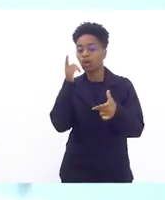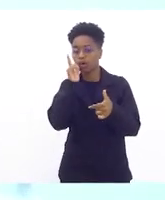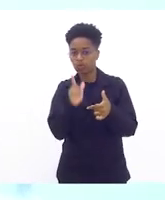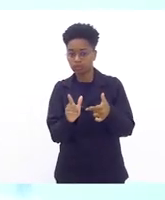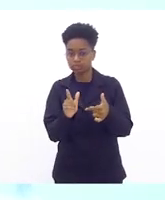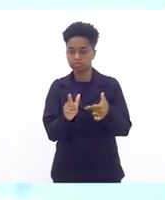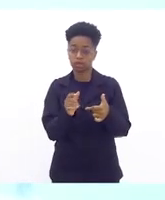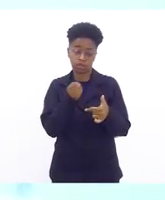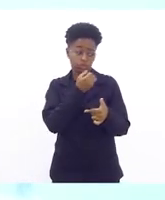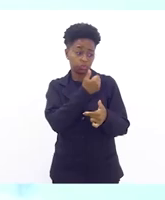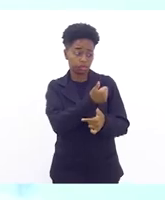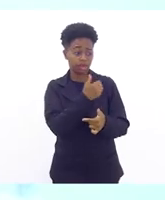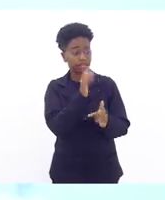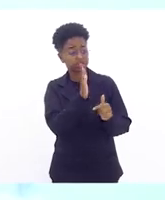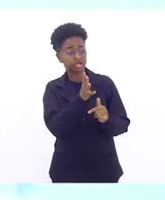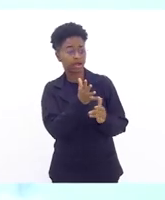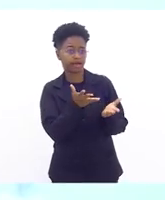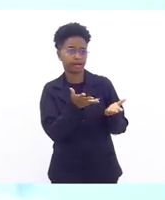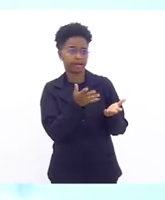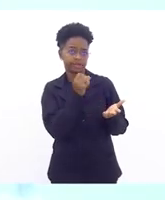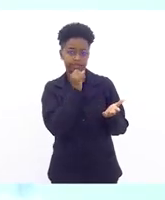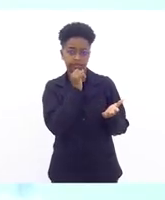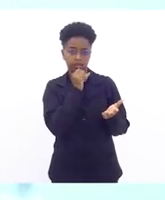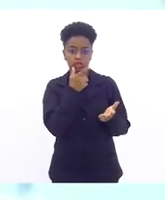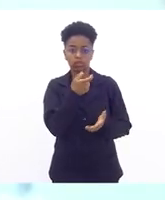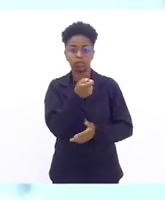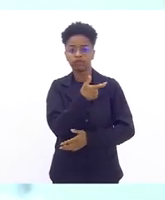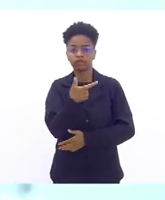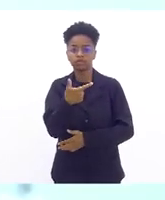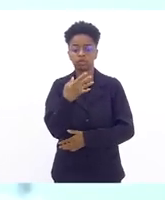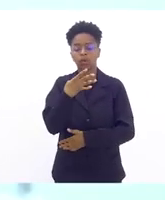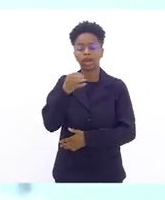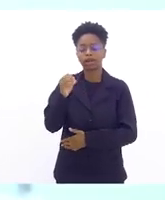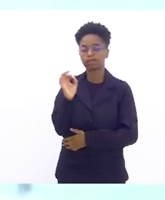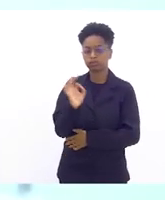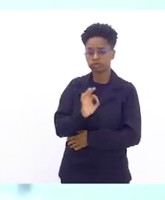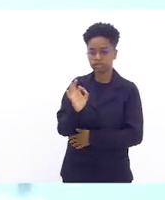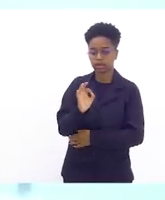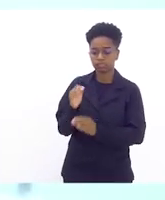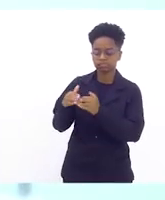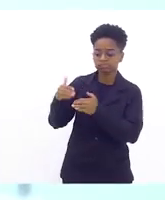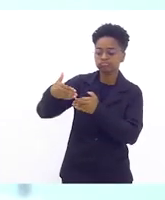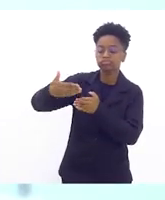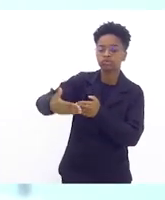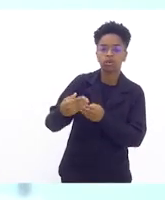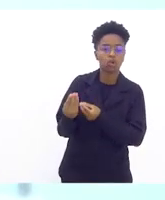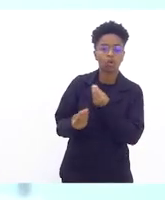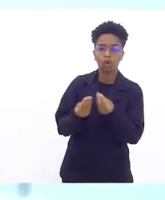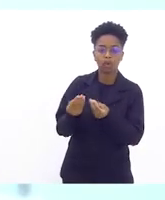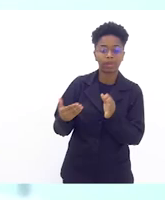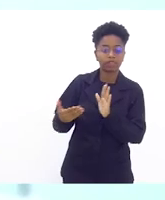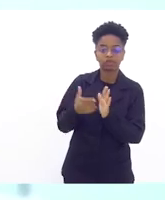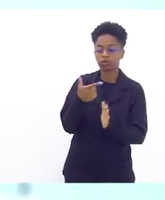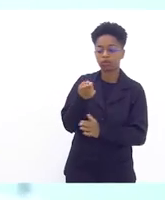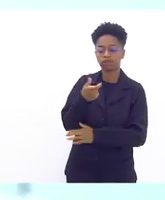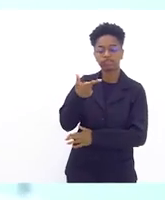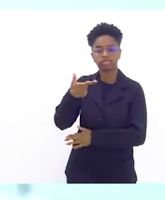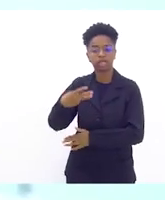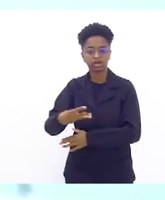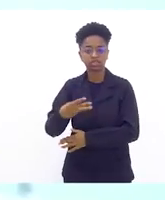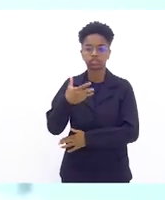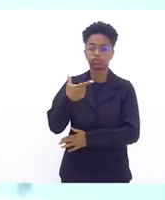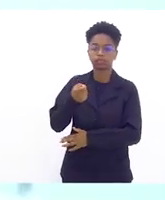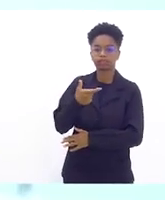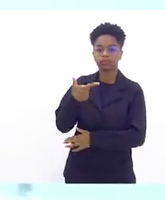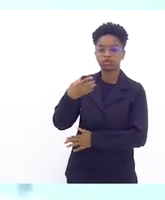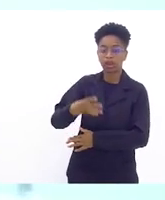Araruama tudo bem a gente fez até 2022 40% para frente até 2023 2024 que